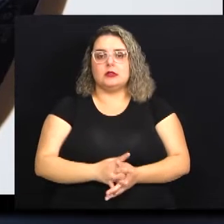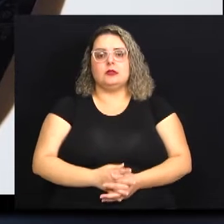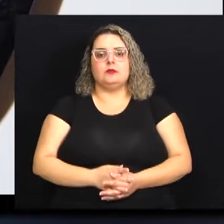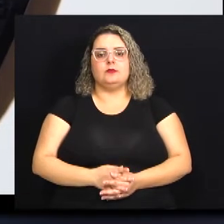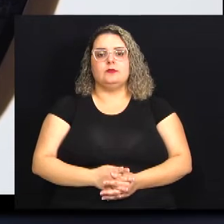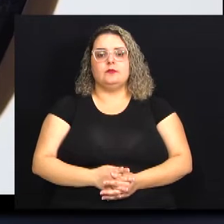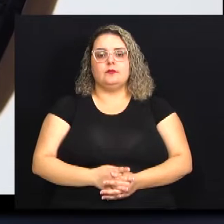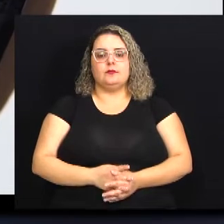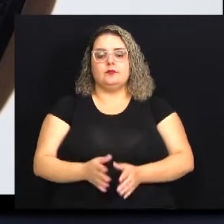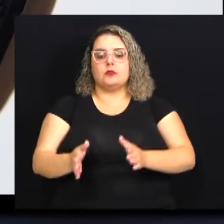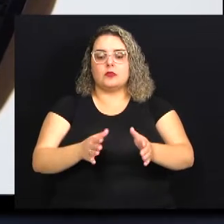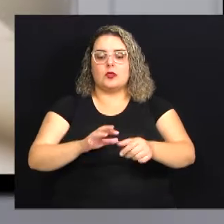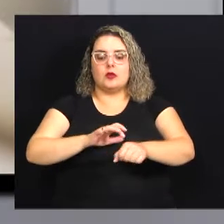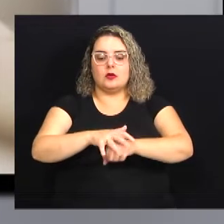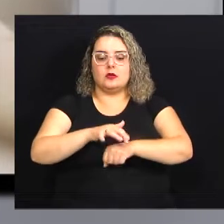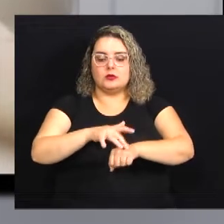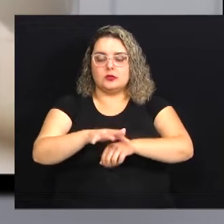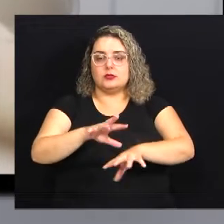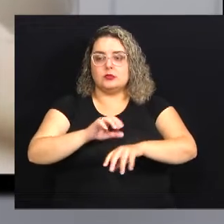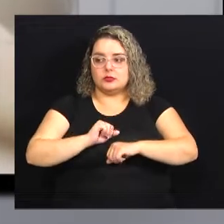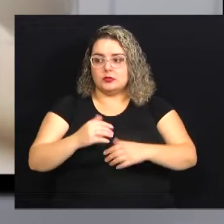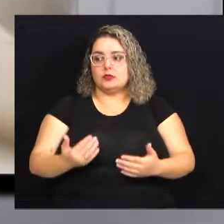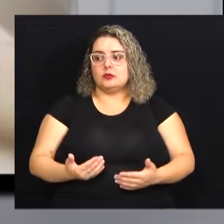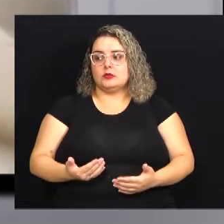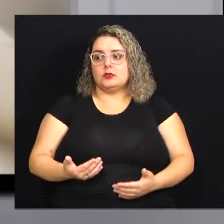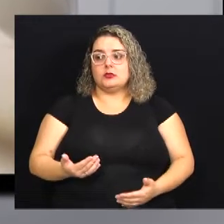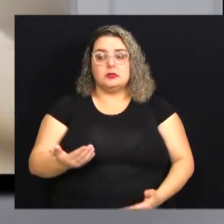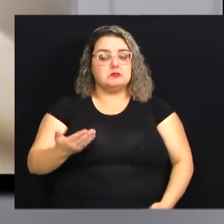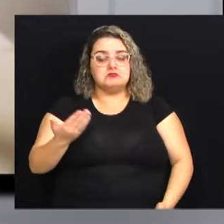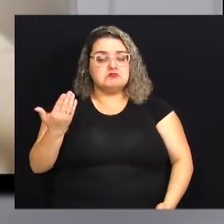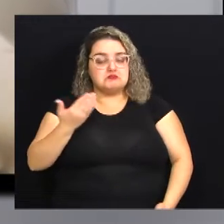quadro infeccioso que passou despercebido,